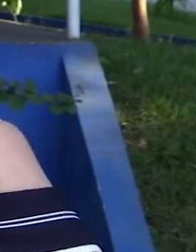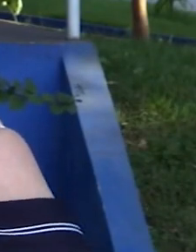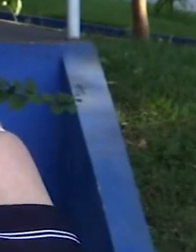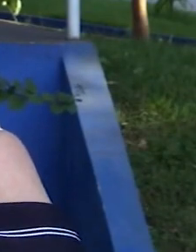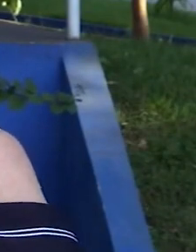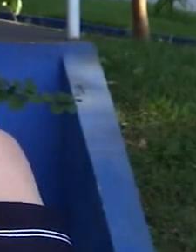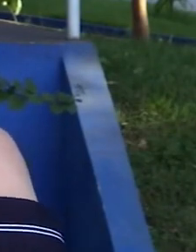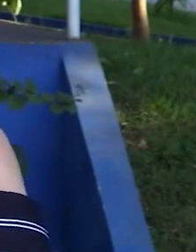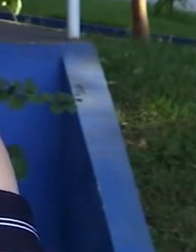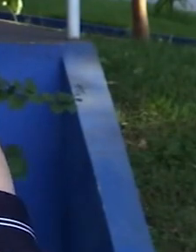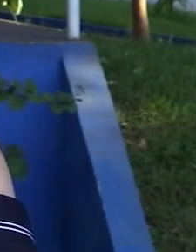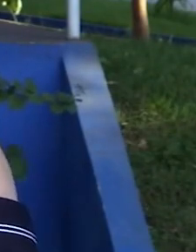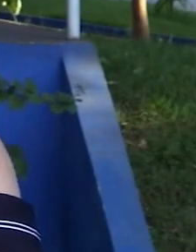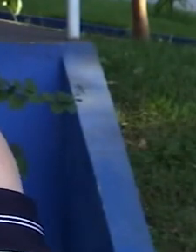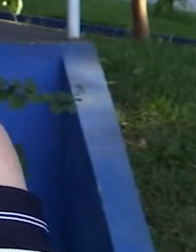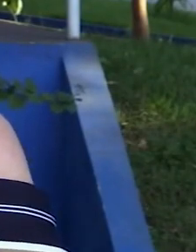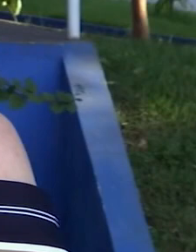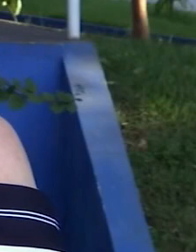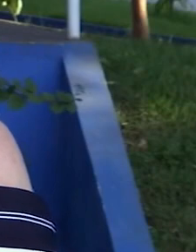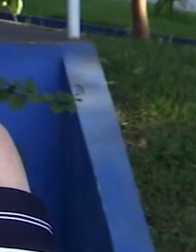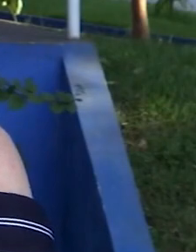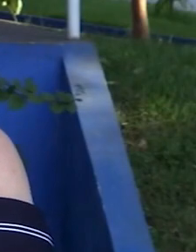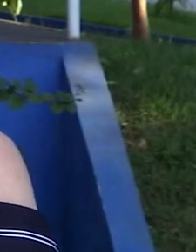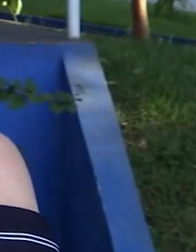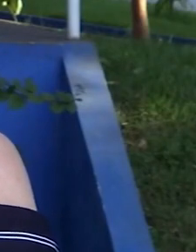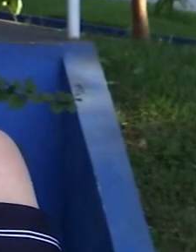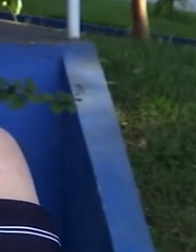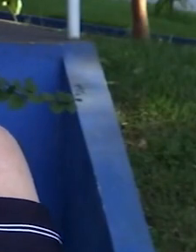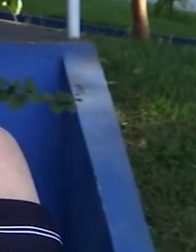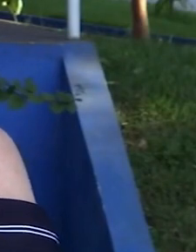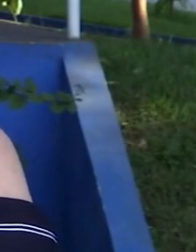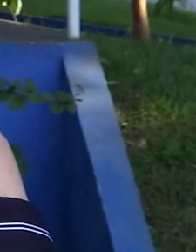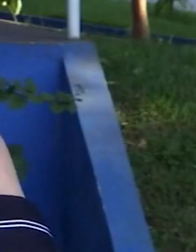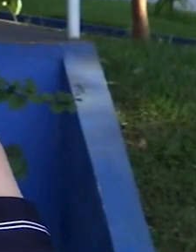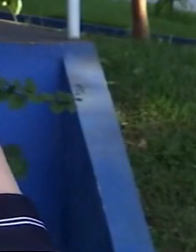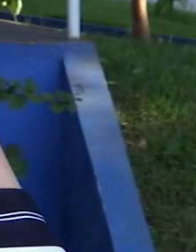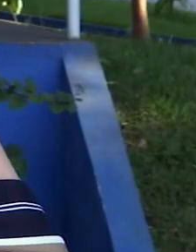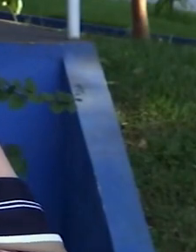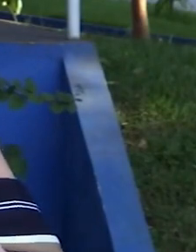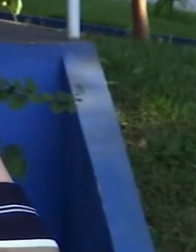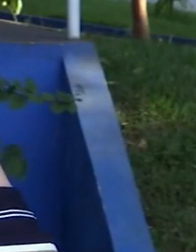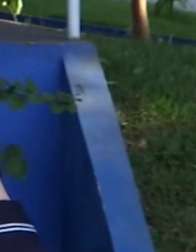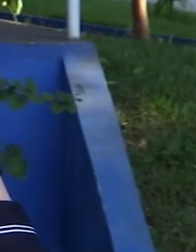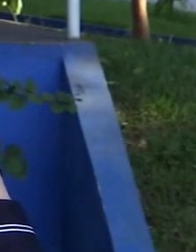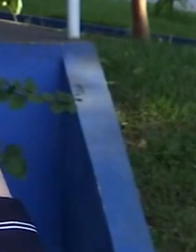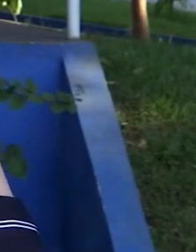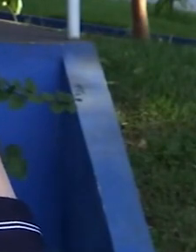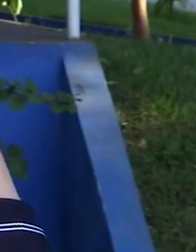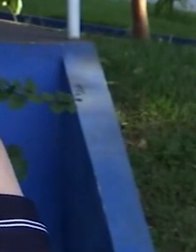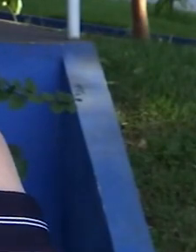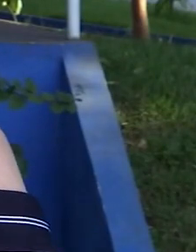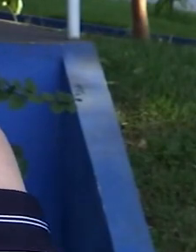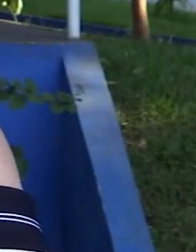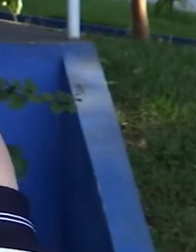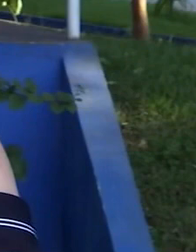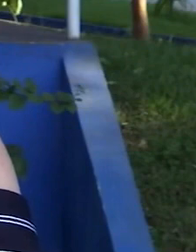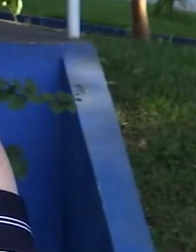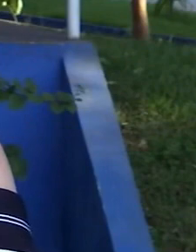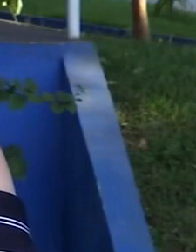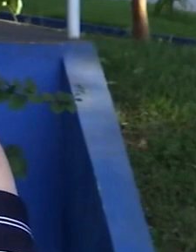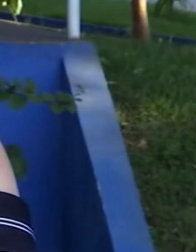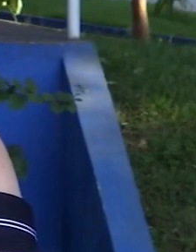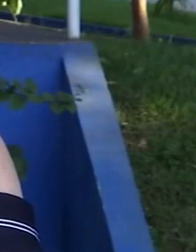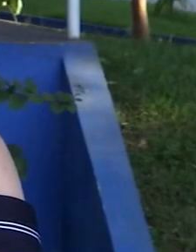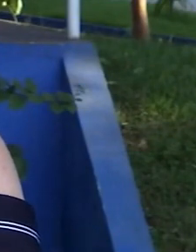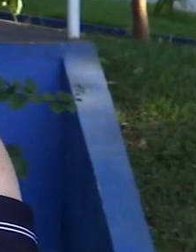muitas ajudas, então isso é muito bom e é muito necessário. Só nós é que lidamos com esse serviço,